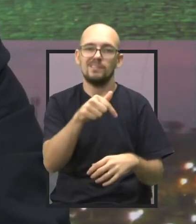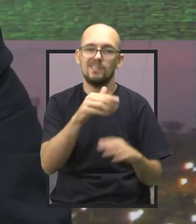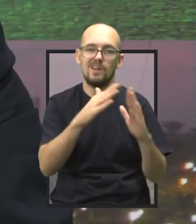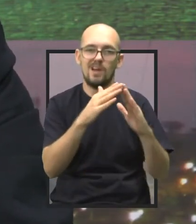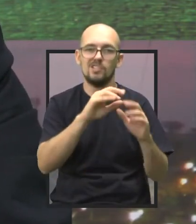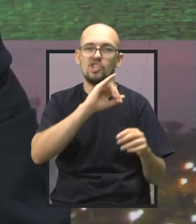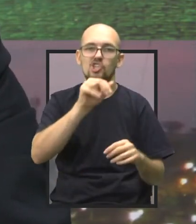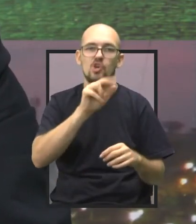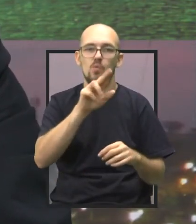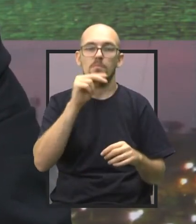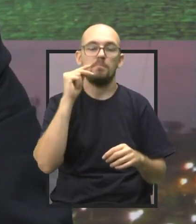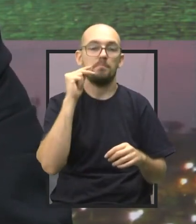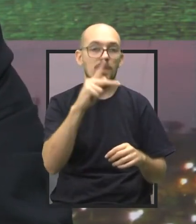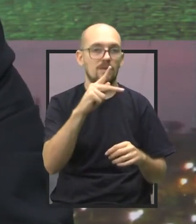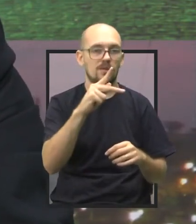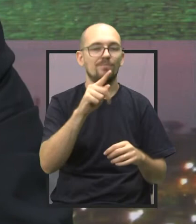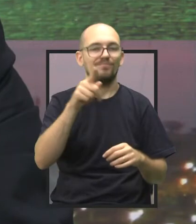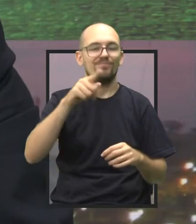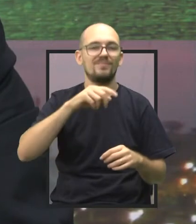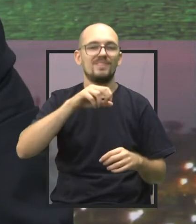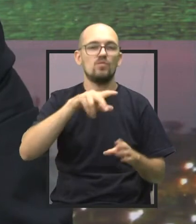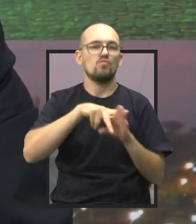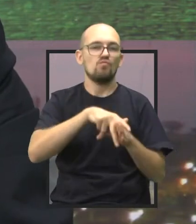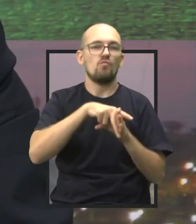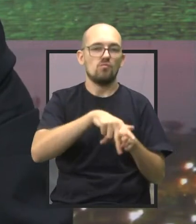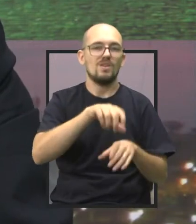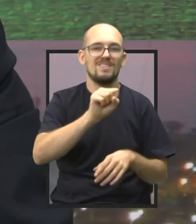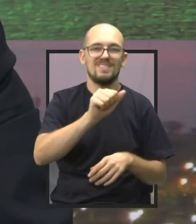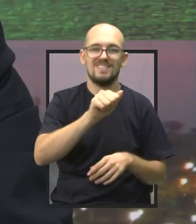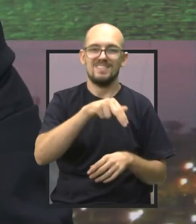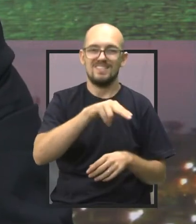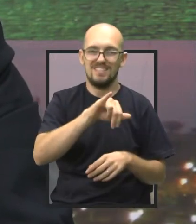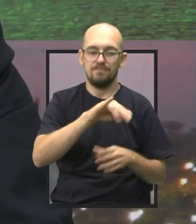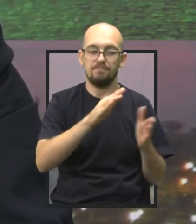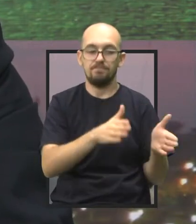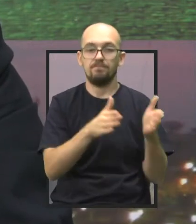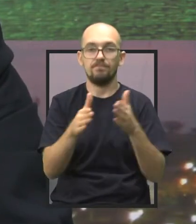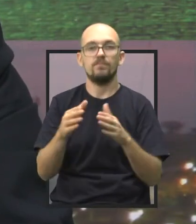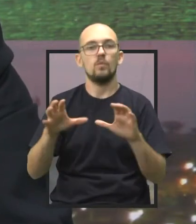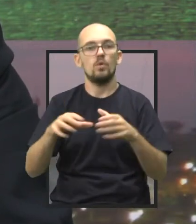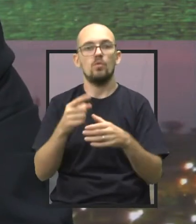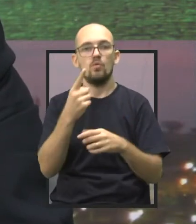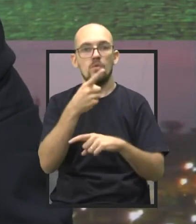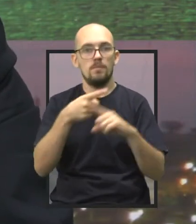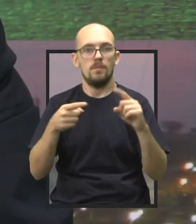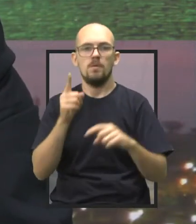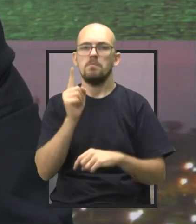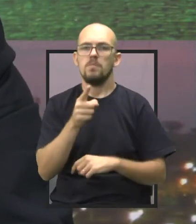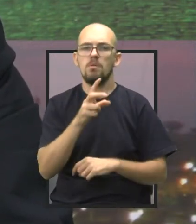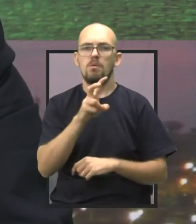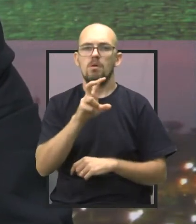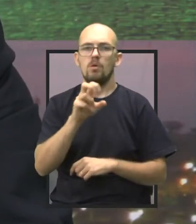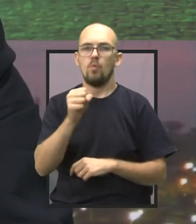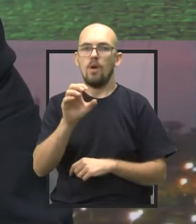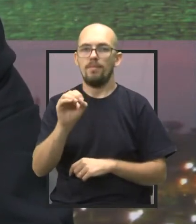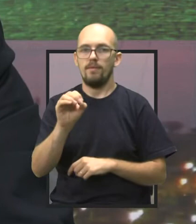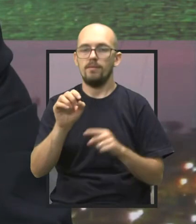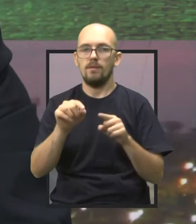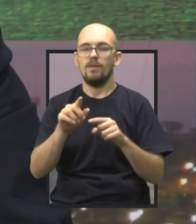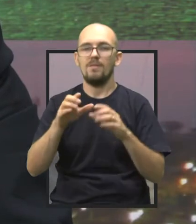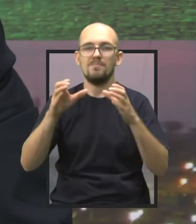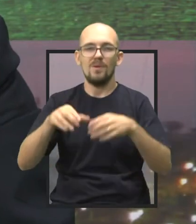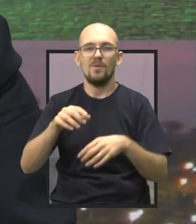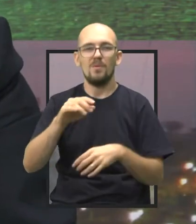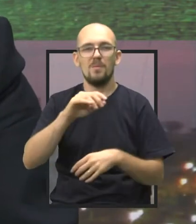P, no Padre Augusto Sani. E também a gente tem na faixa 1,5, são 1.580 unidades. É o José Primo Grisso